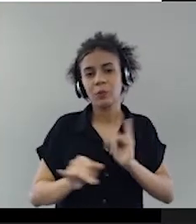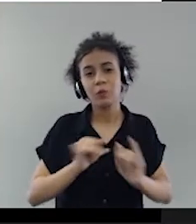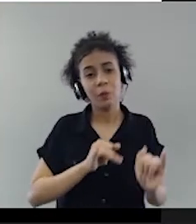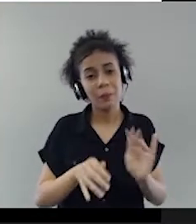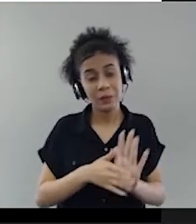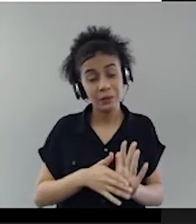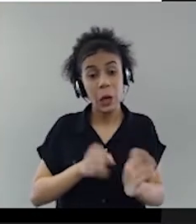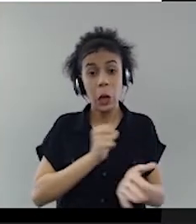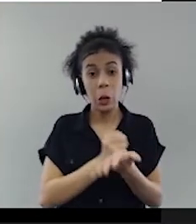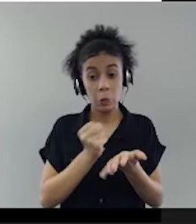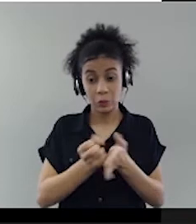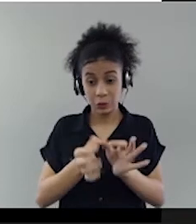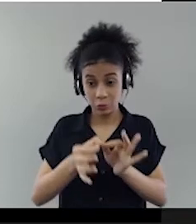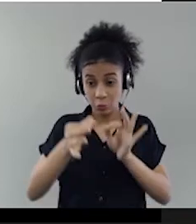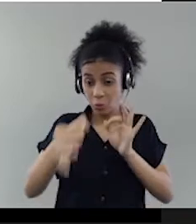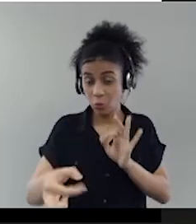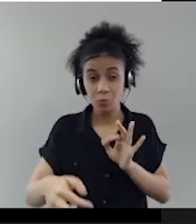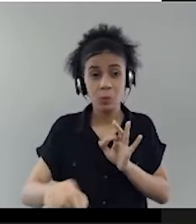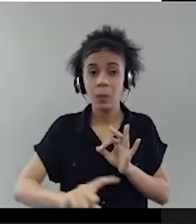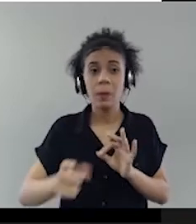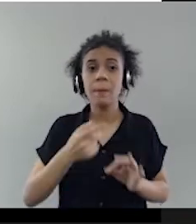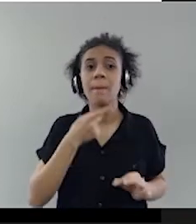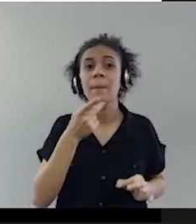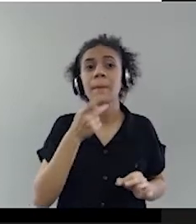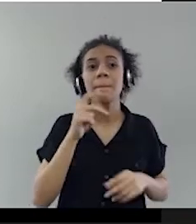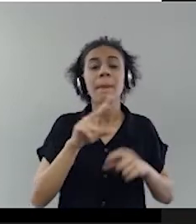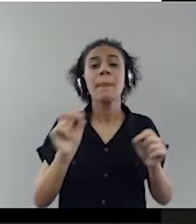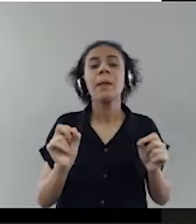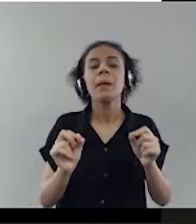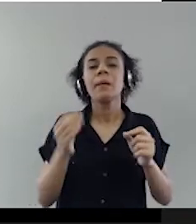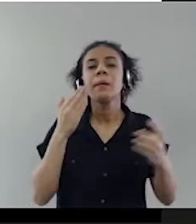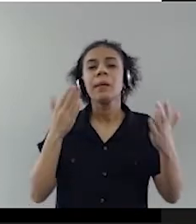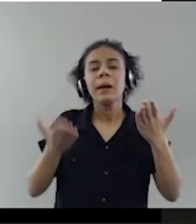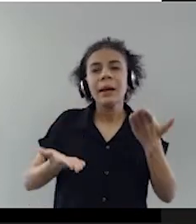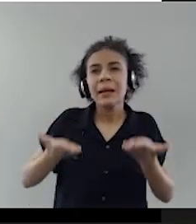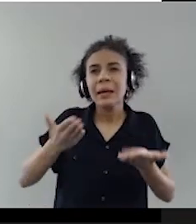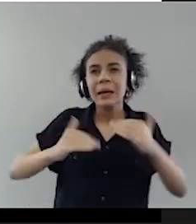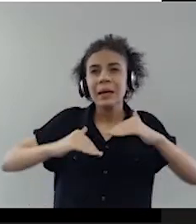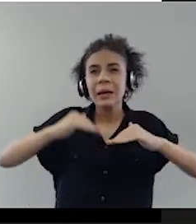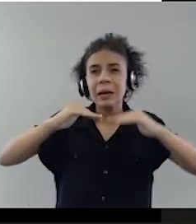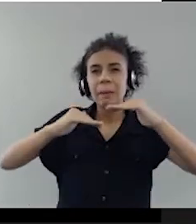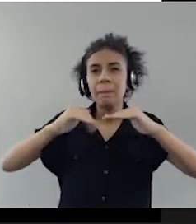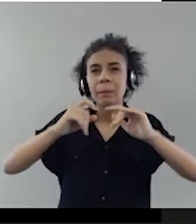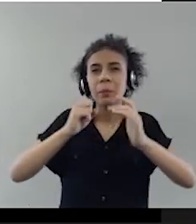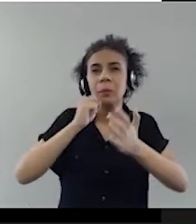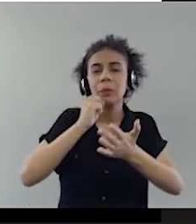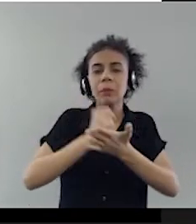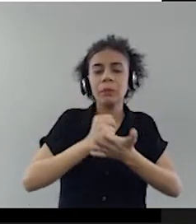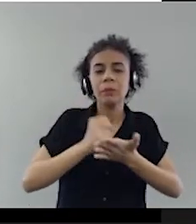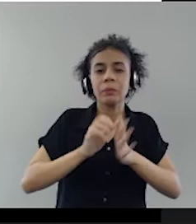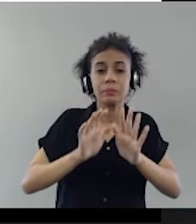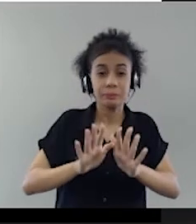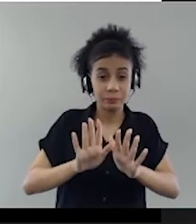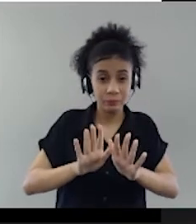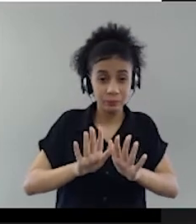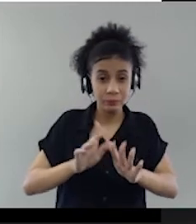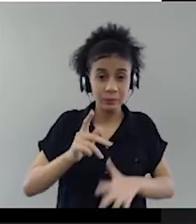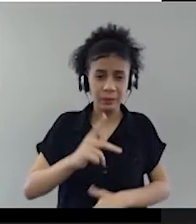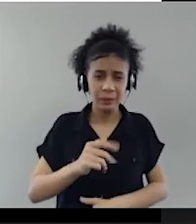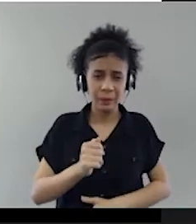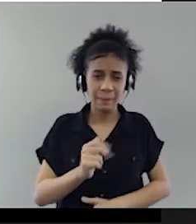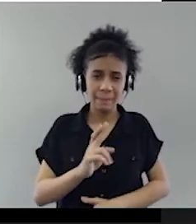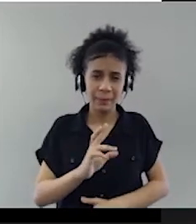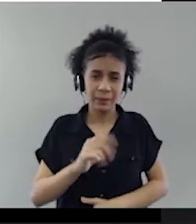de longo prazo, portanto, não se pode falar em um equilíbrio ex ante com base na ideia de pacta sunt servanda. A ideia de pacta sunt